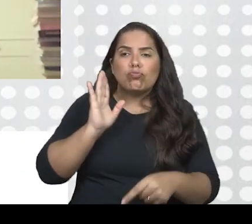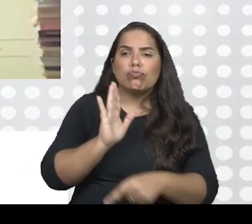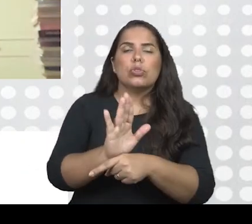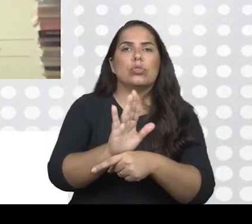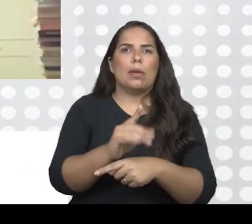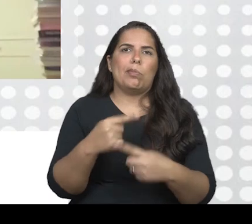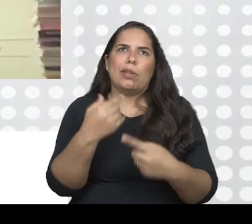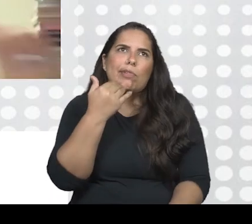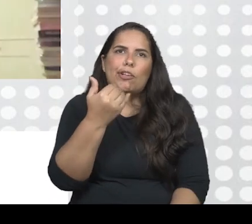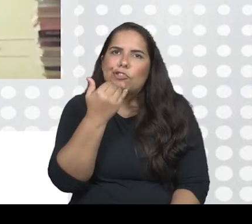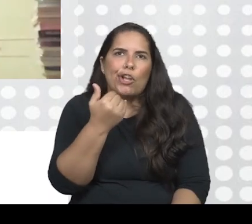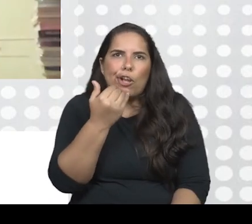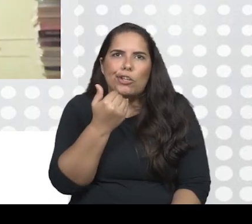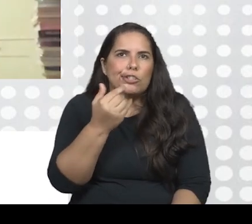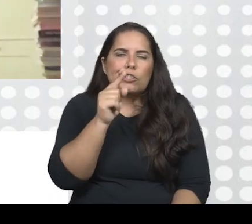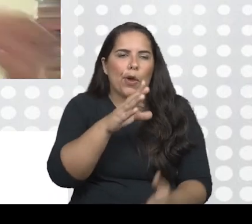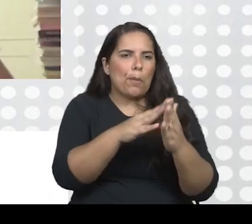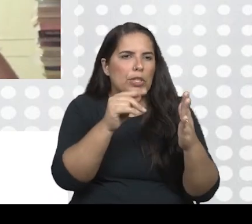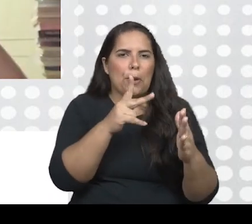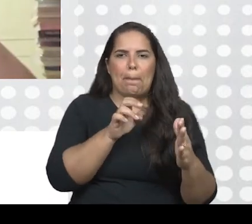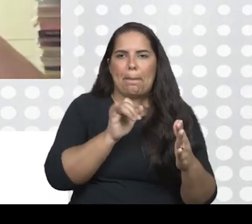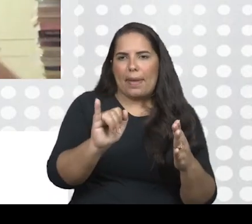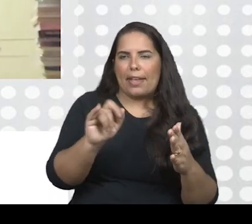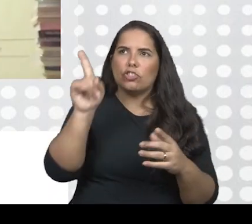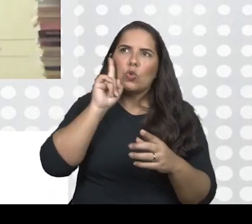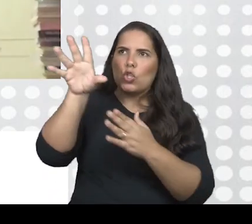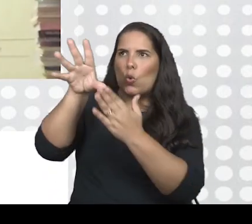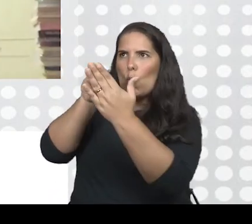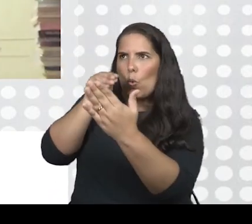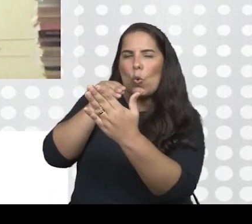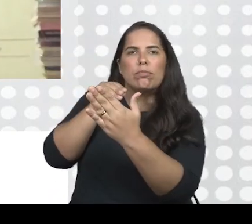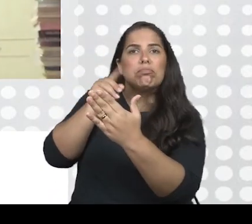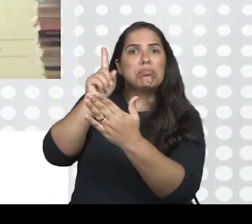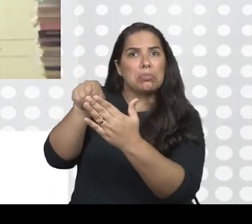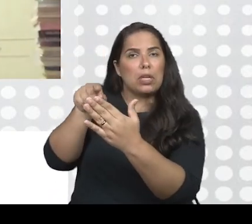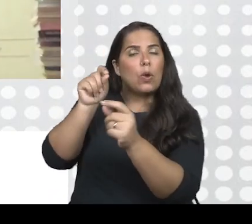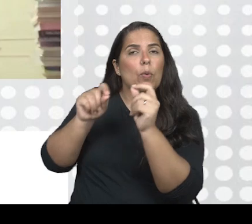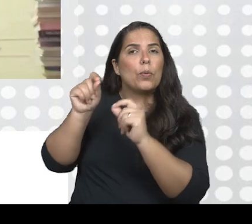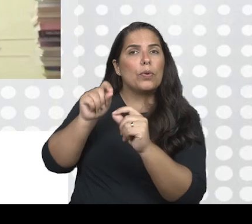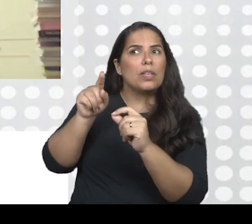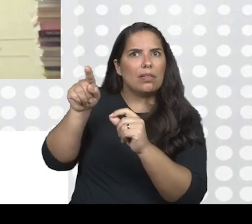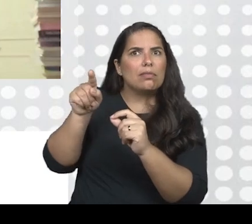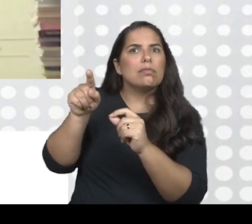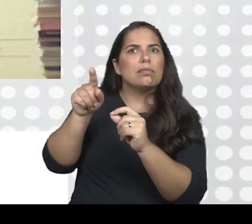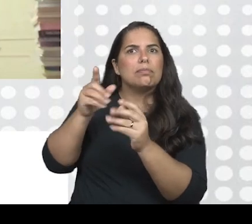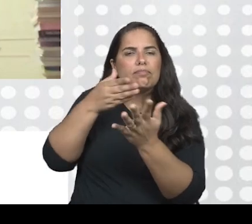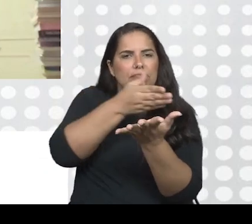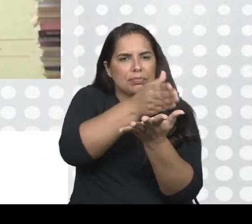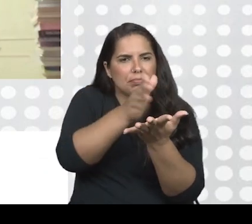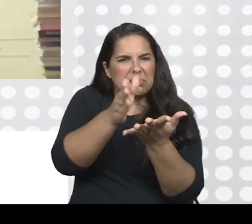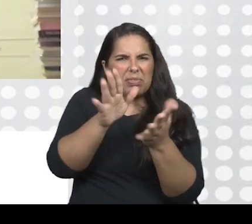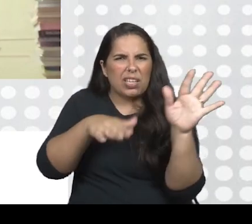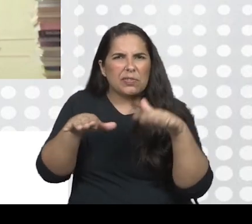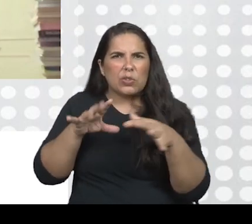contribuir, porque não adianta nada eu reproduzir um modelo do PEI dos Estados Unidos, que é uma perspectiva intersetorial e que